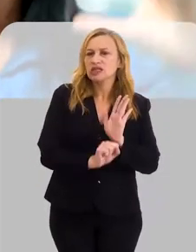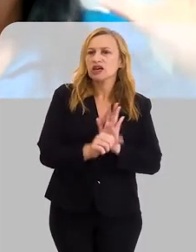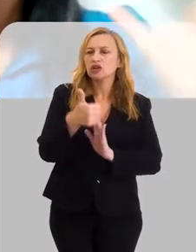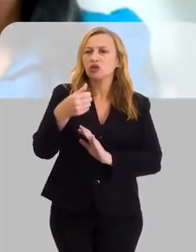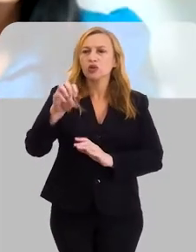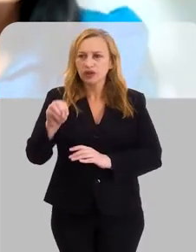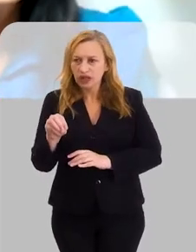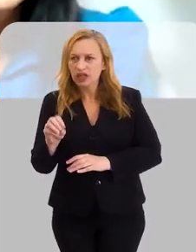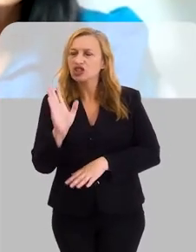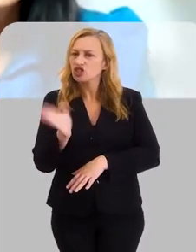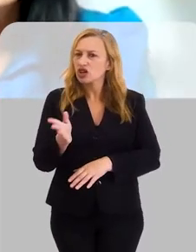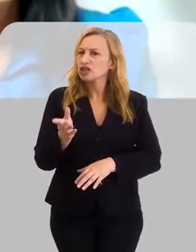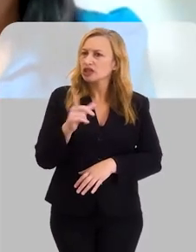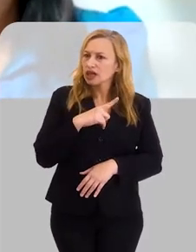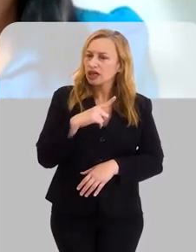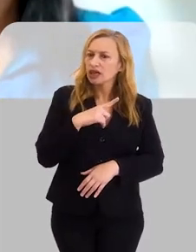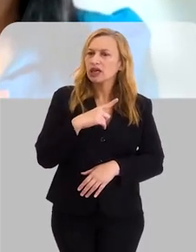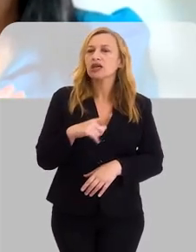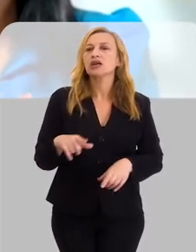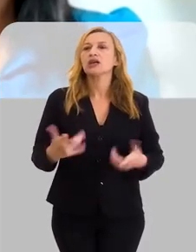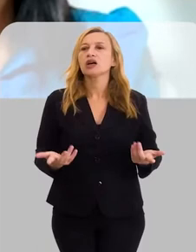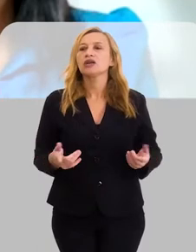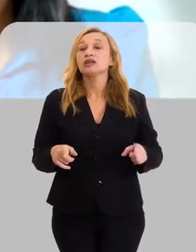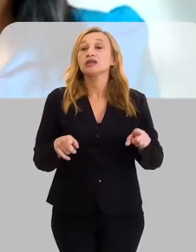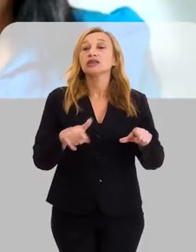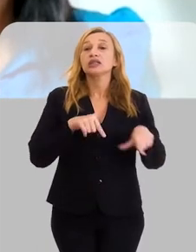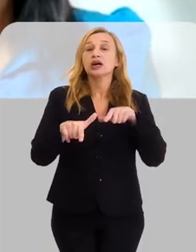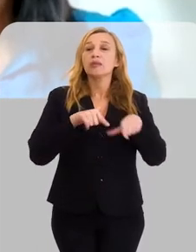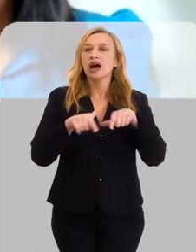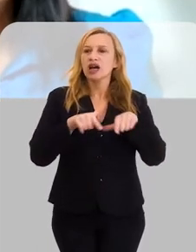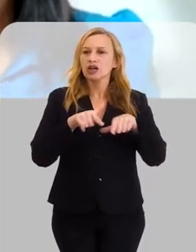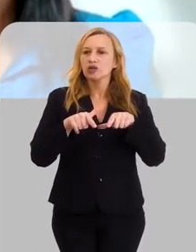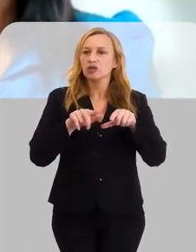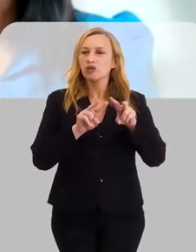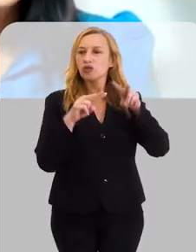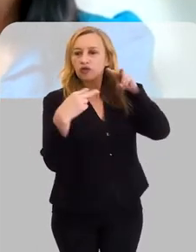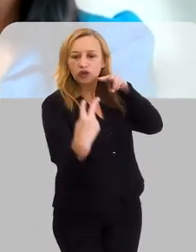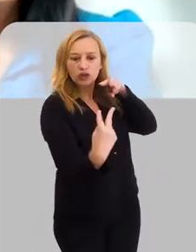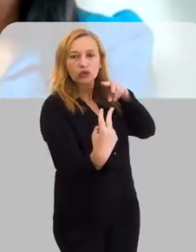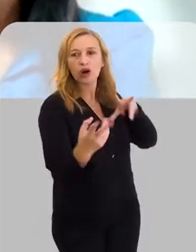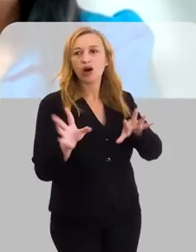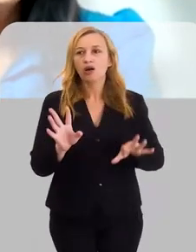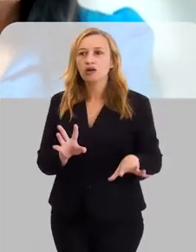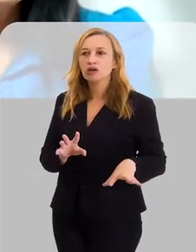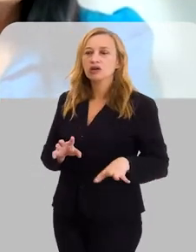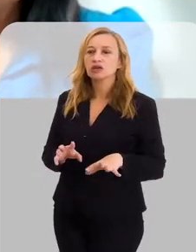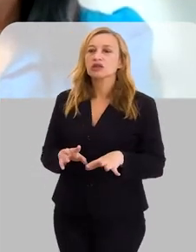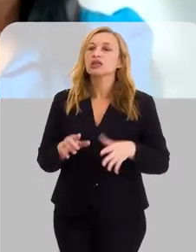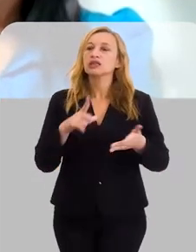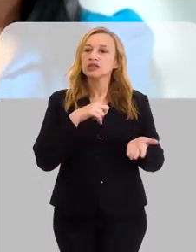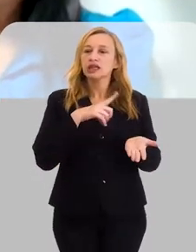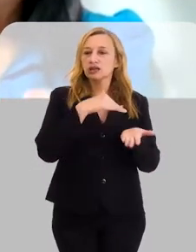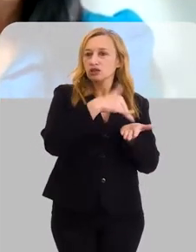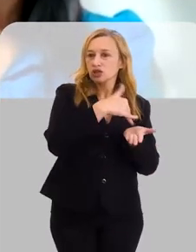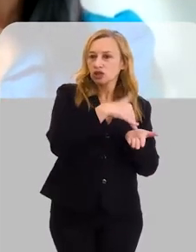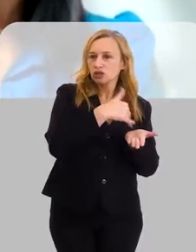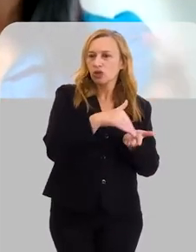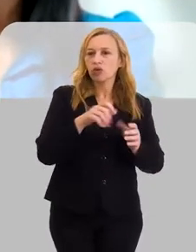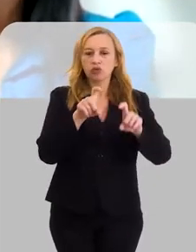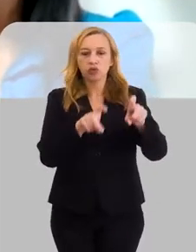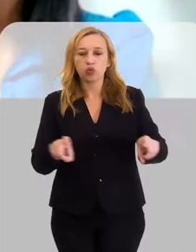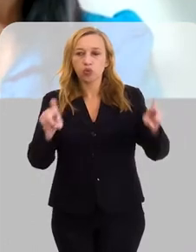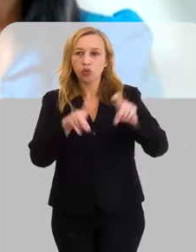feito desde a década de 80 do século passado. Já se tem isso. E ainda tem o trabalho virtual, que envolve você ter